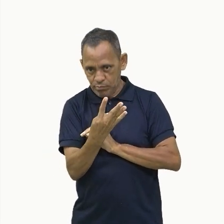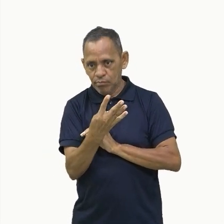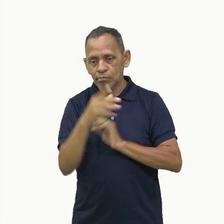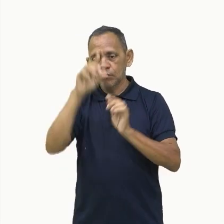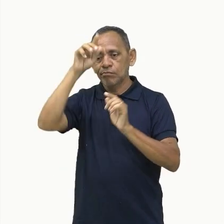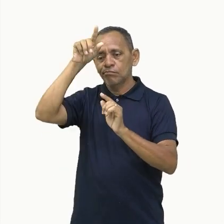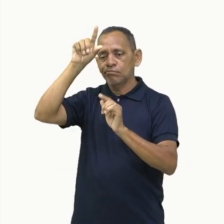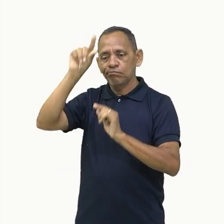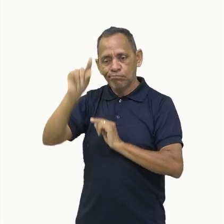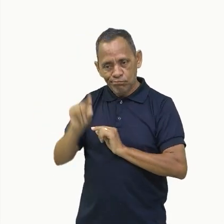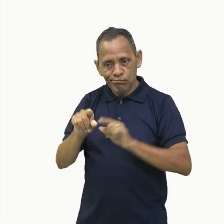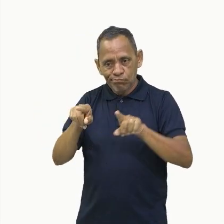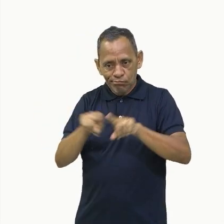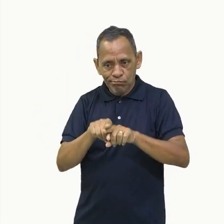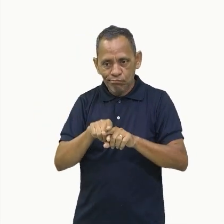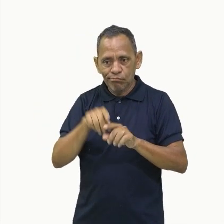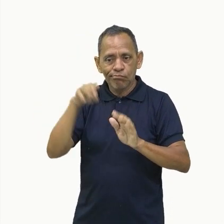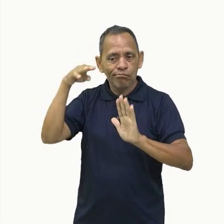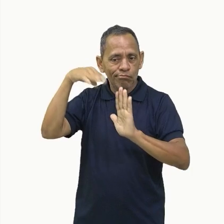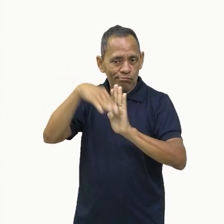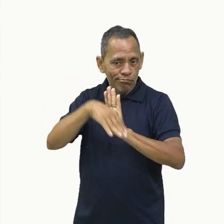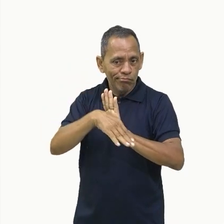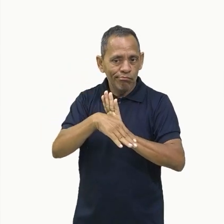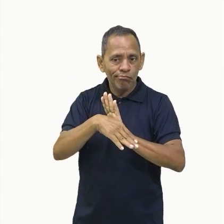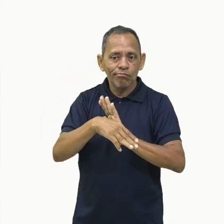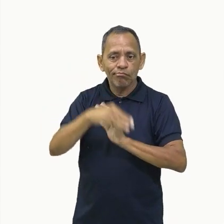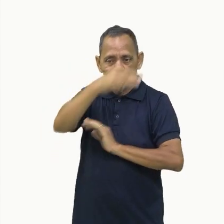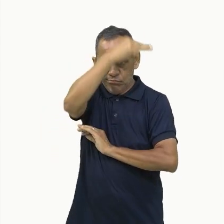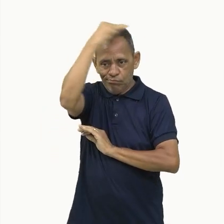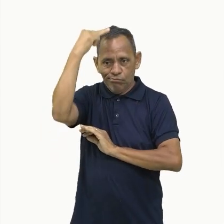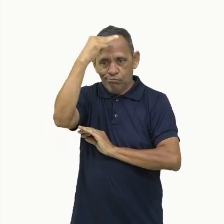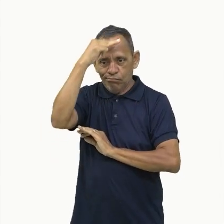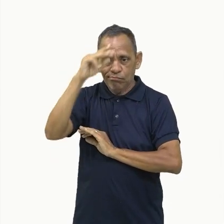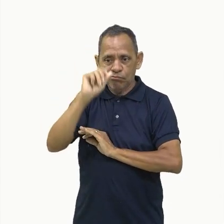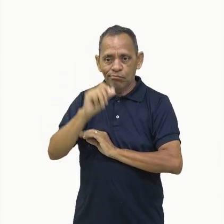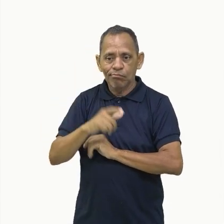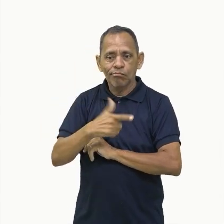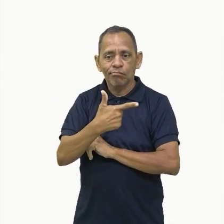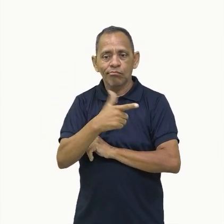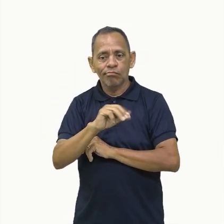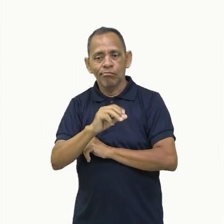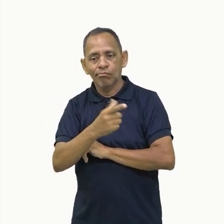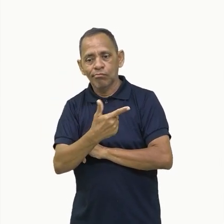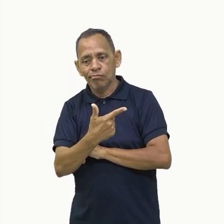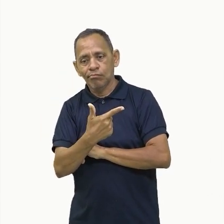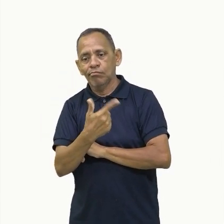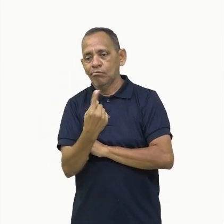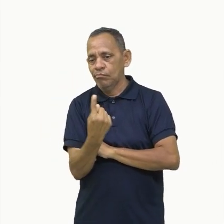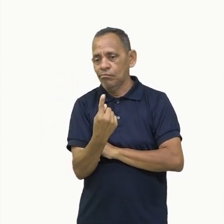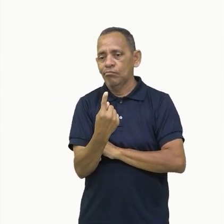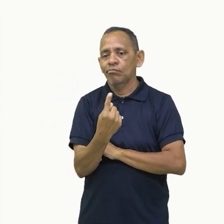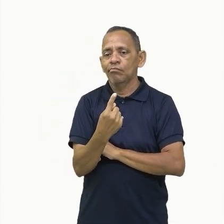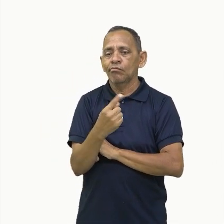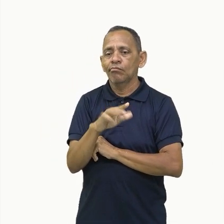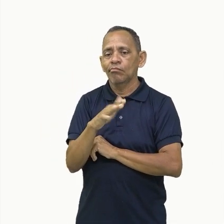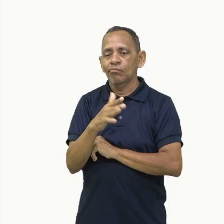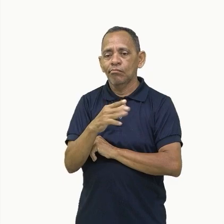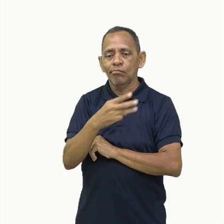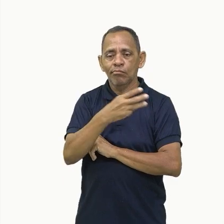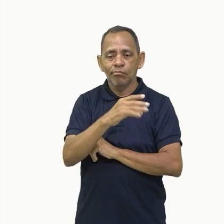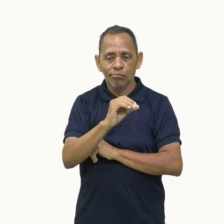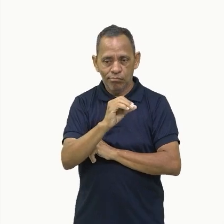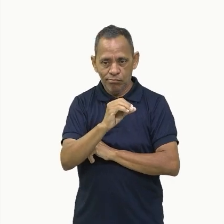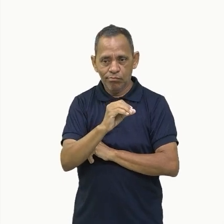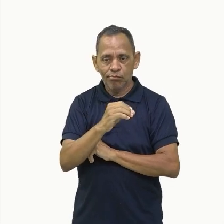só, chegando aqui o México, né, em 2021, em torno aí de 30,